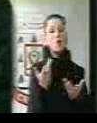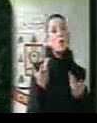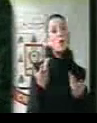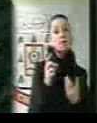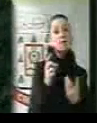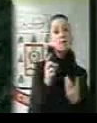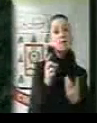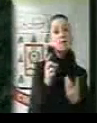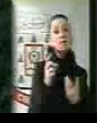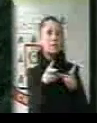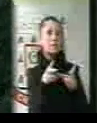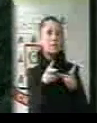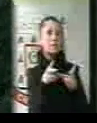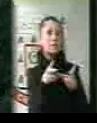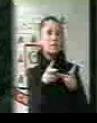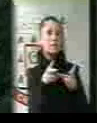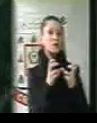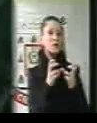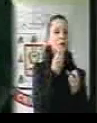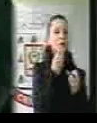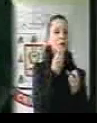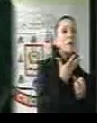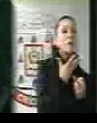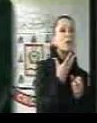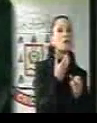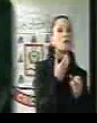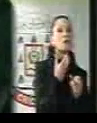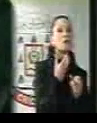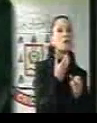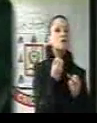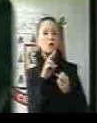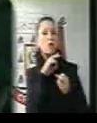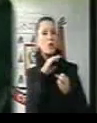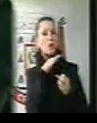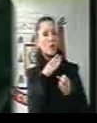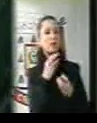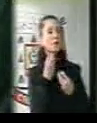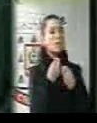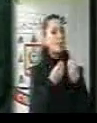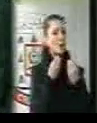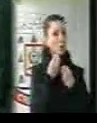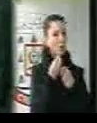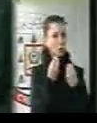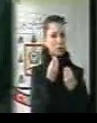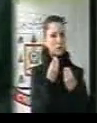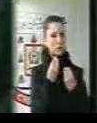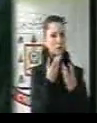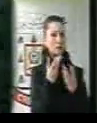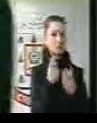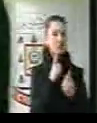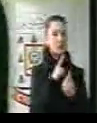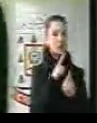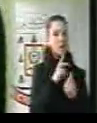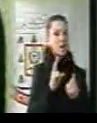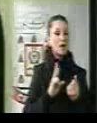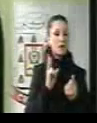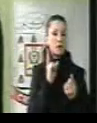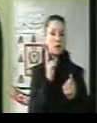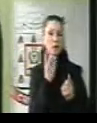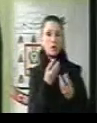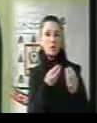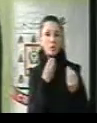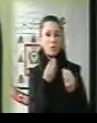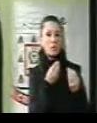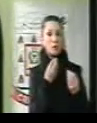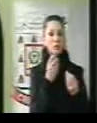essa percepção do que é bom realmente para as pessoas, do que realmente vai valer a pena, que não vai beneficiar só